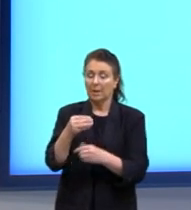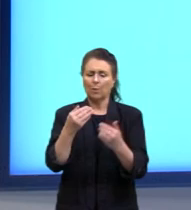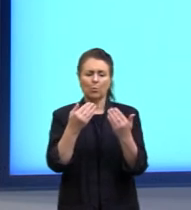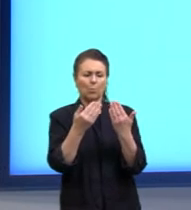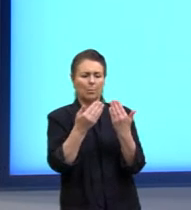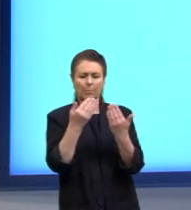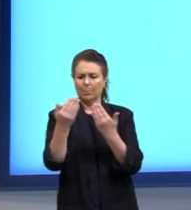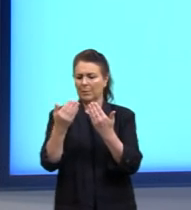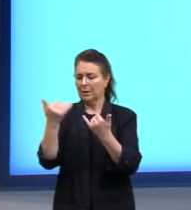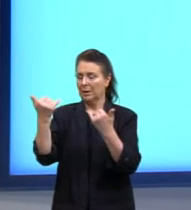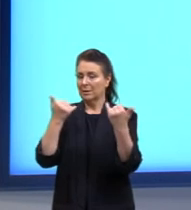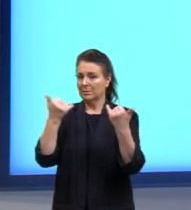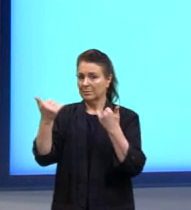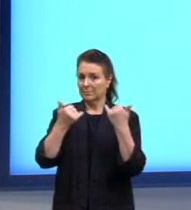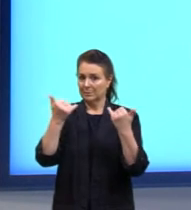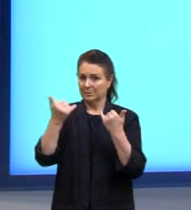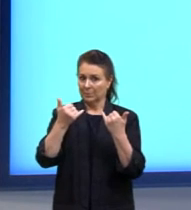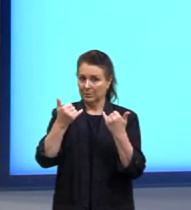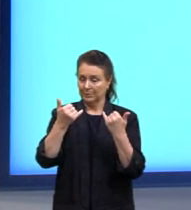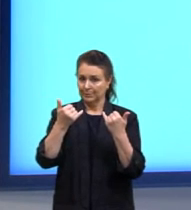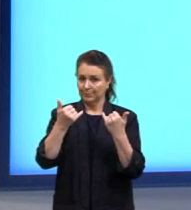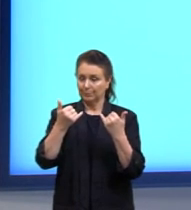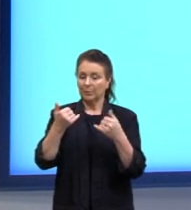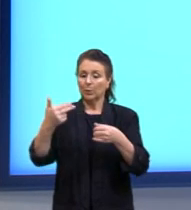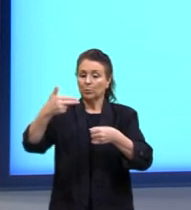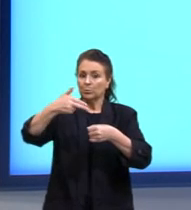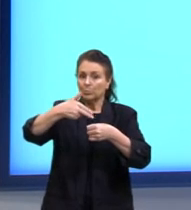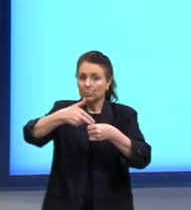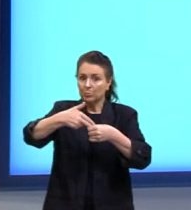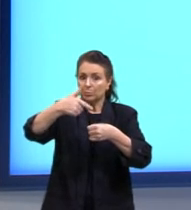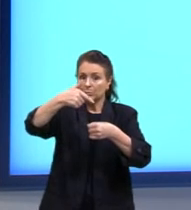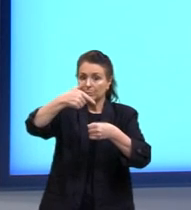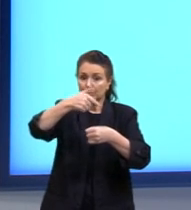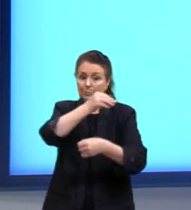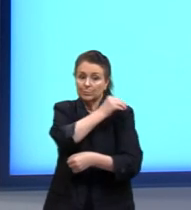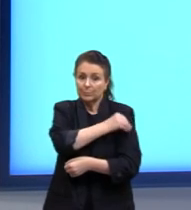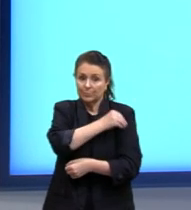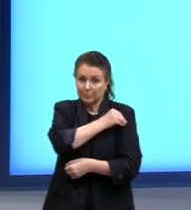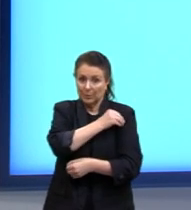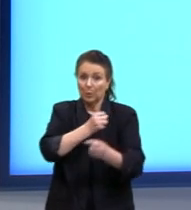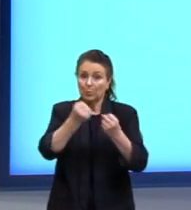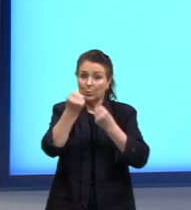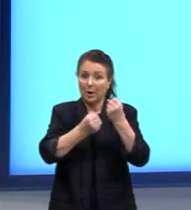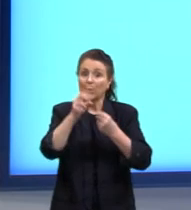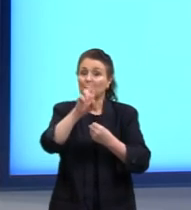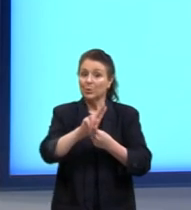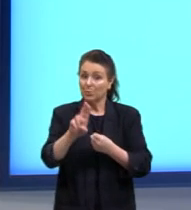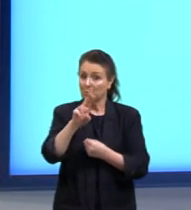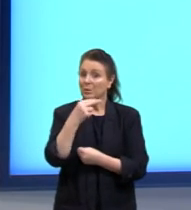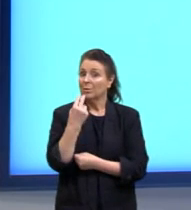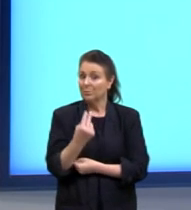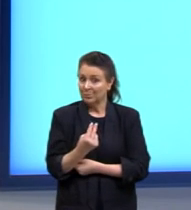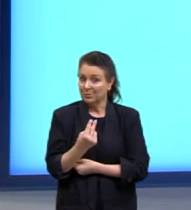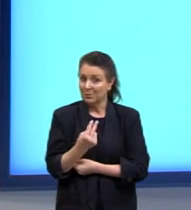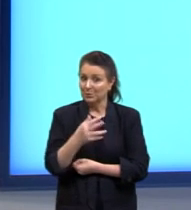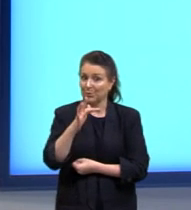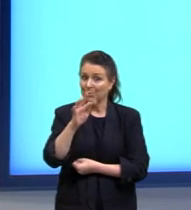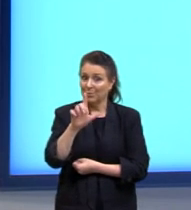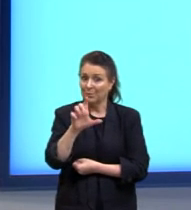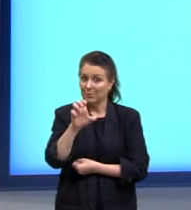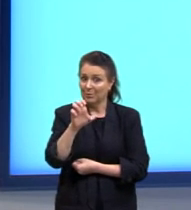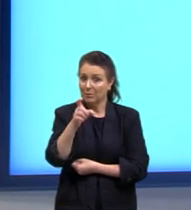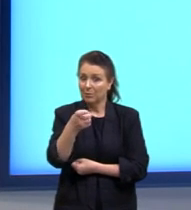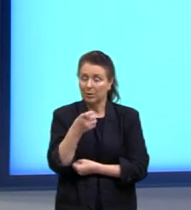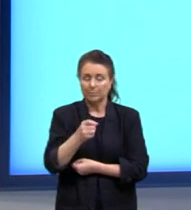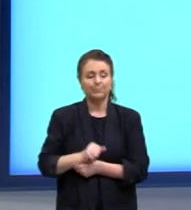informações né do abastecimento ali do carro flex Suponha que um cidadão